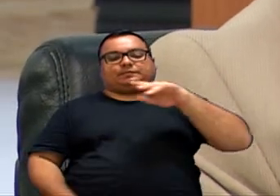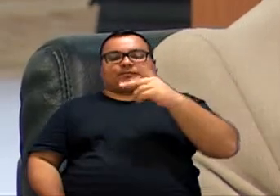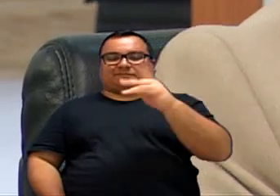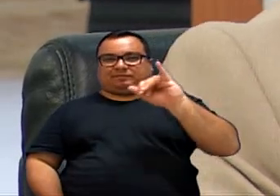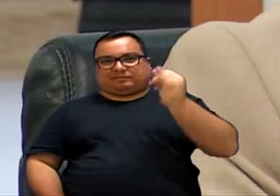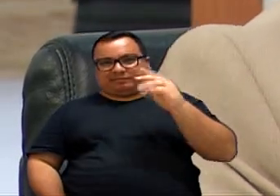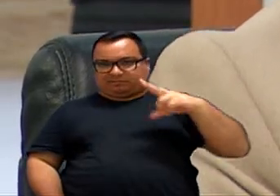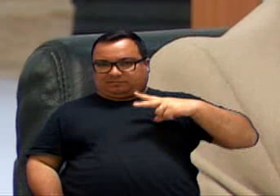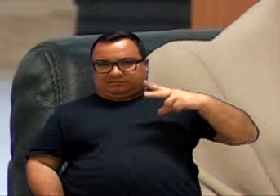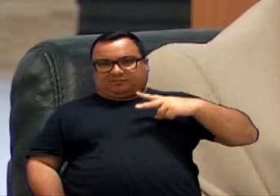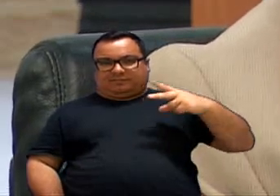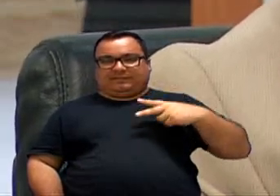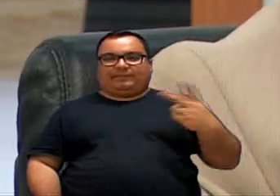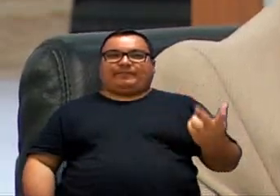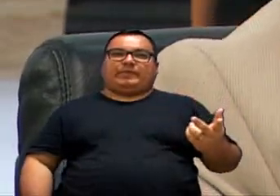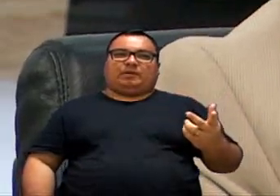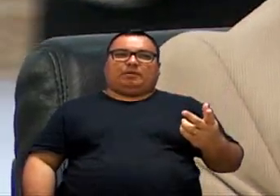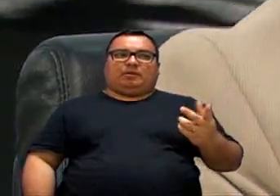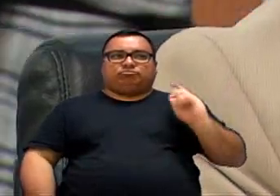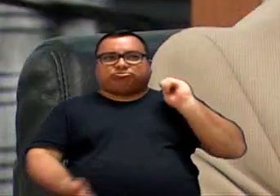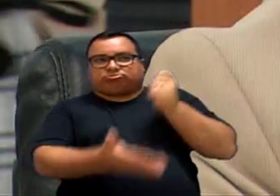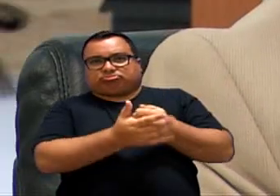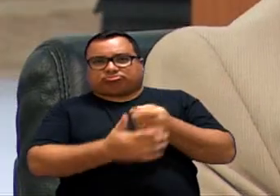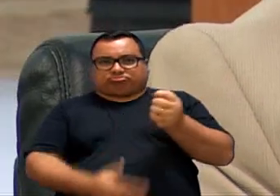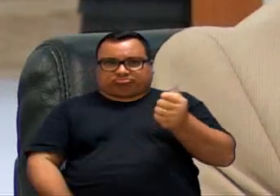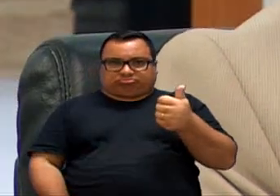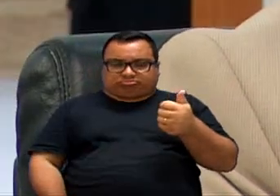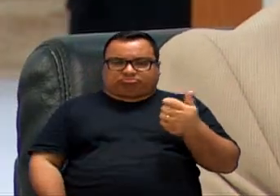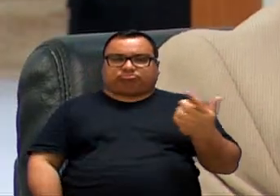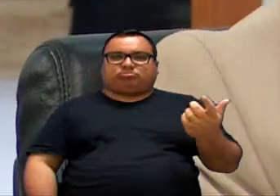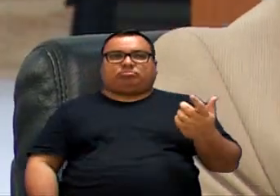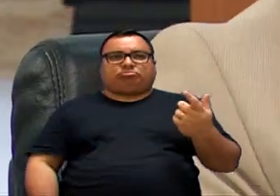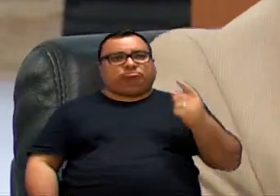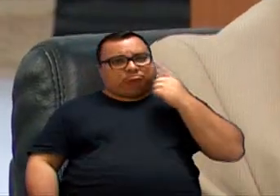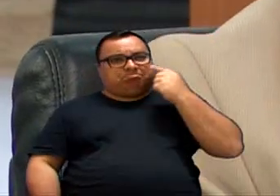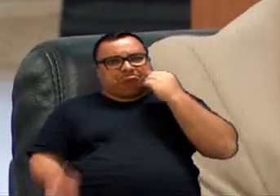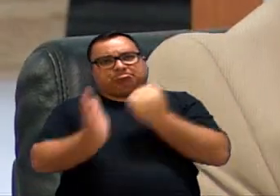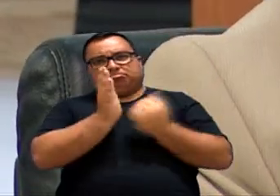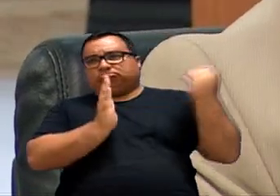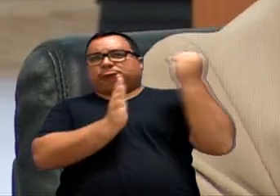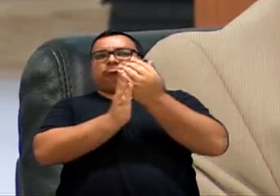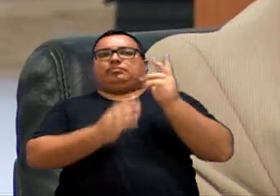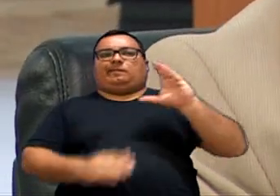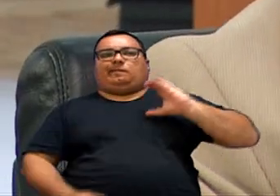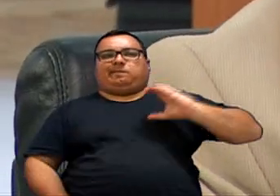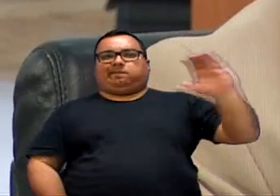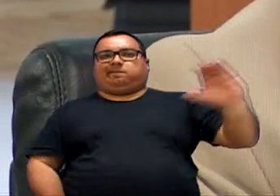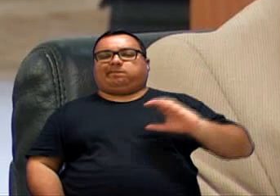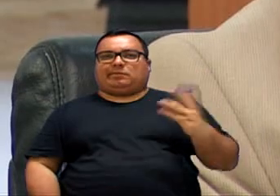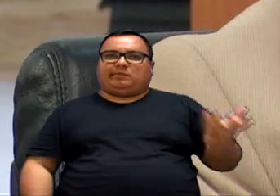Se for o salário ou se for o pagamento, que seja pouco, vamos aumentar, vamos dar um jeito, vamos resolver